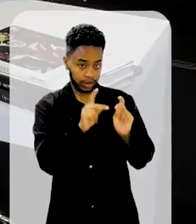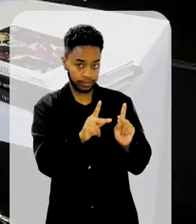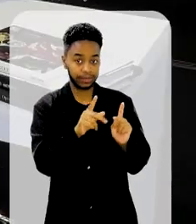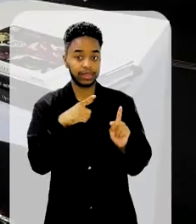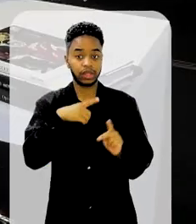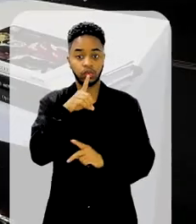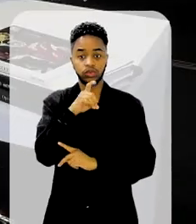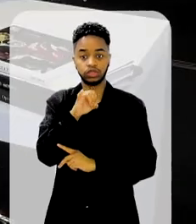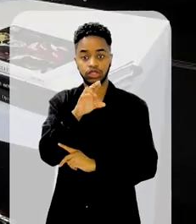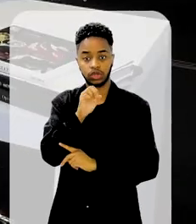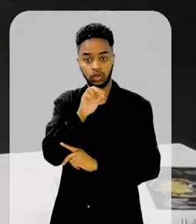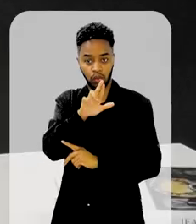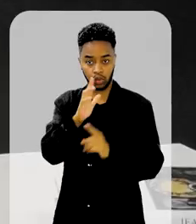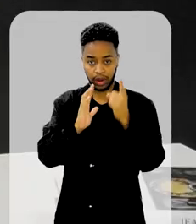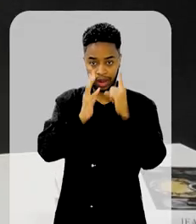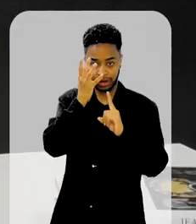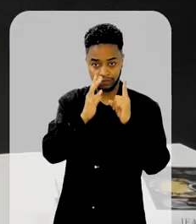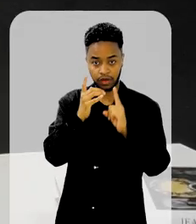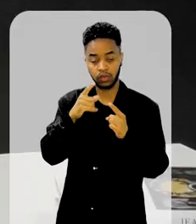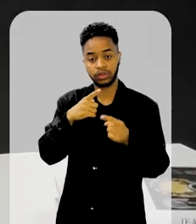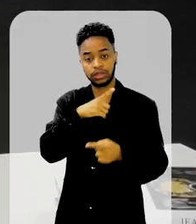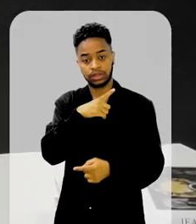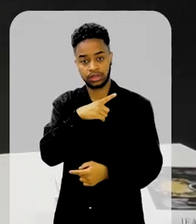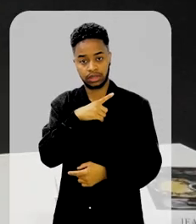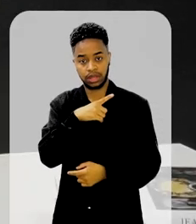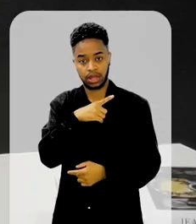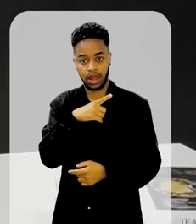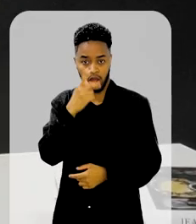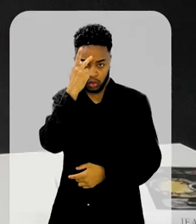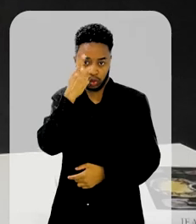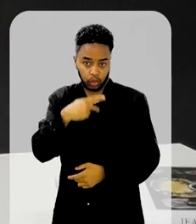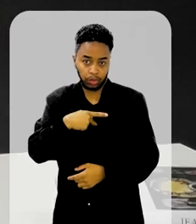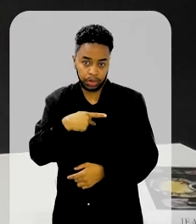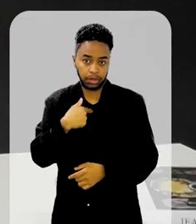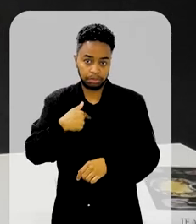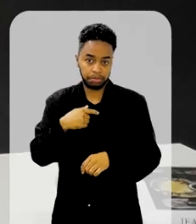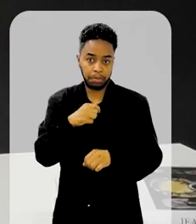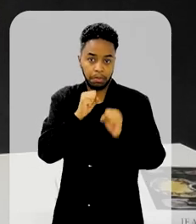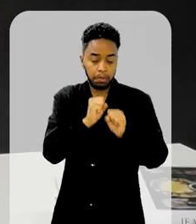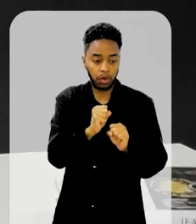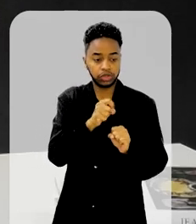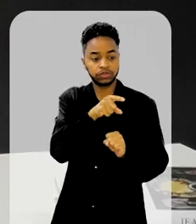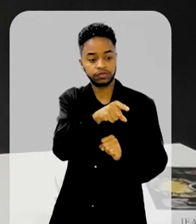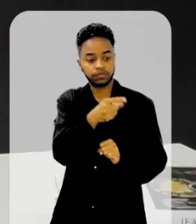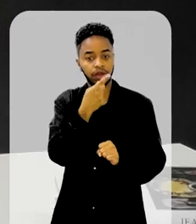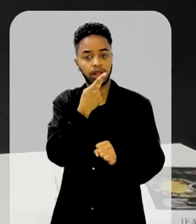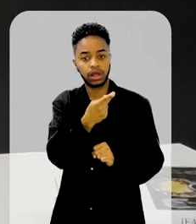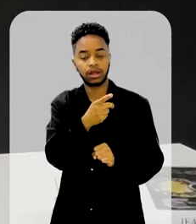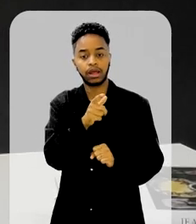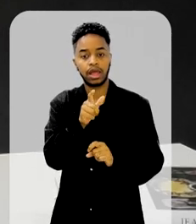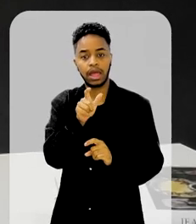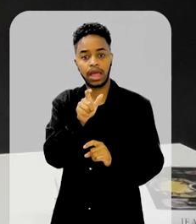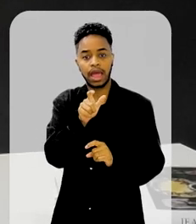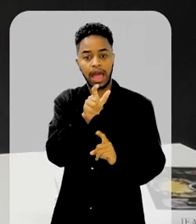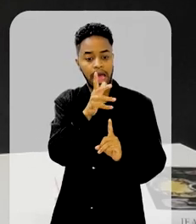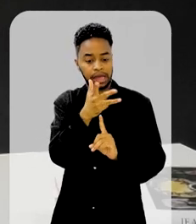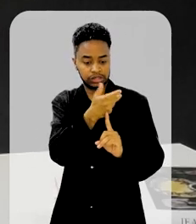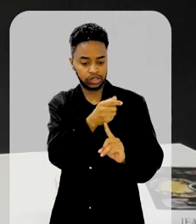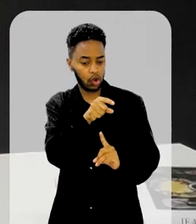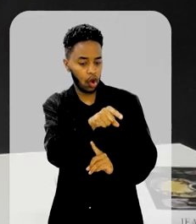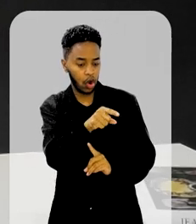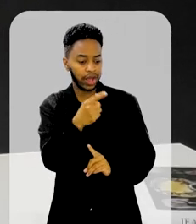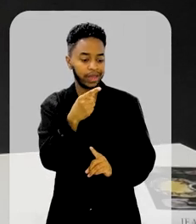então o diretor de carnaval eh ele tem também uma autonomia para chegar pro cartista e falar olha esse projeto